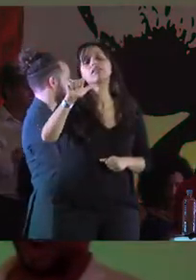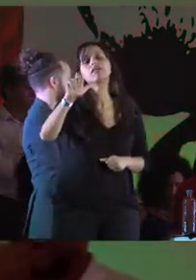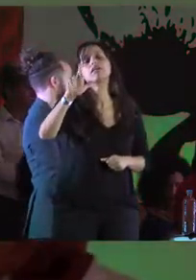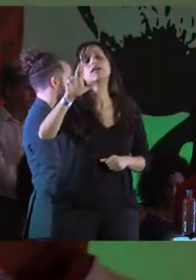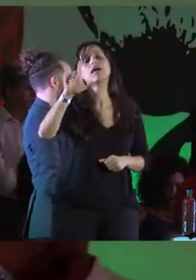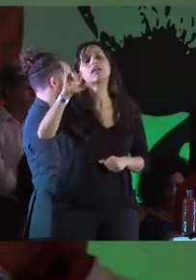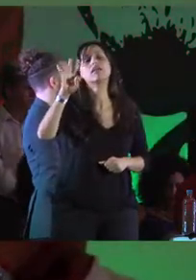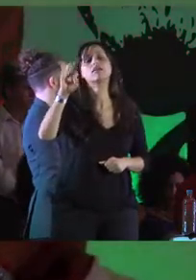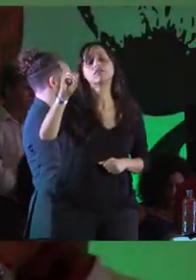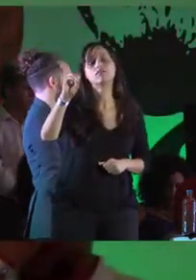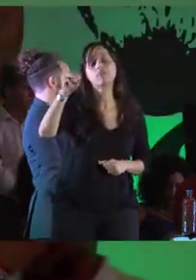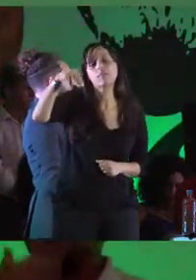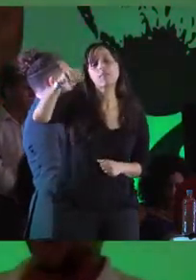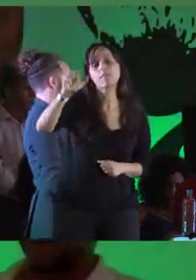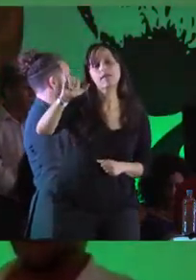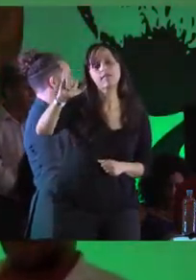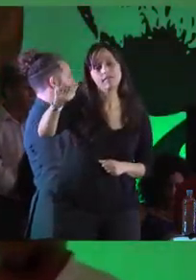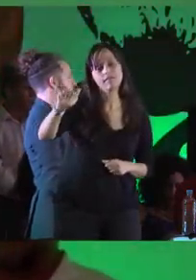O nosso